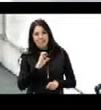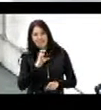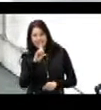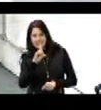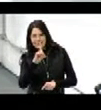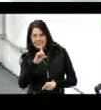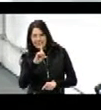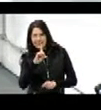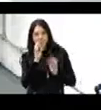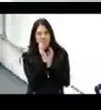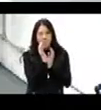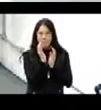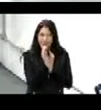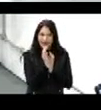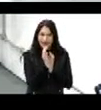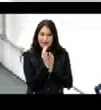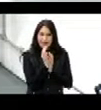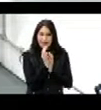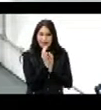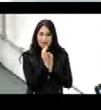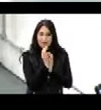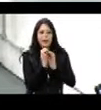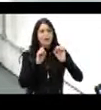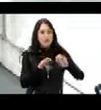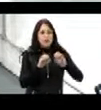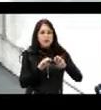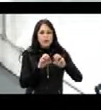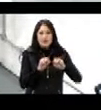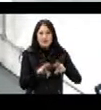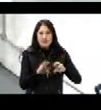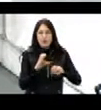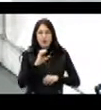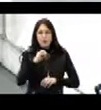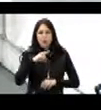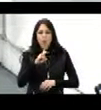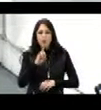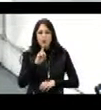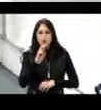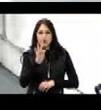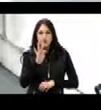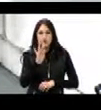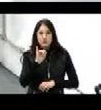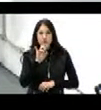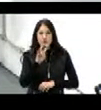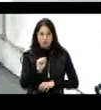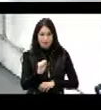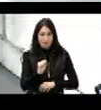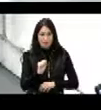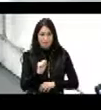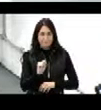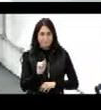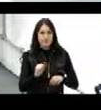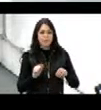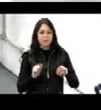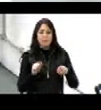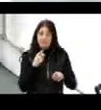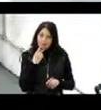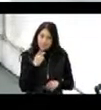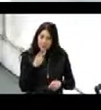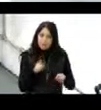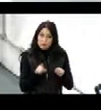a APAI, a Educação Condutiva, através da Poder Fazer. E cito ainda